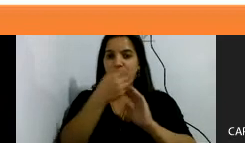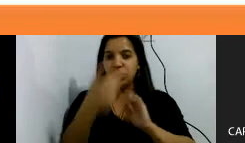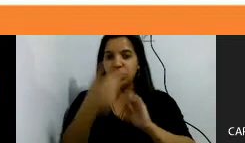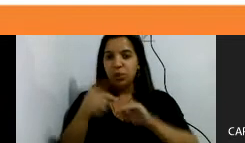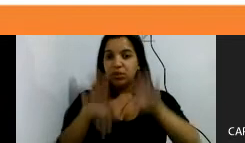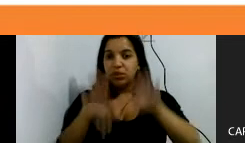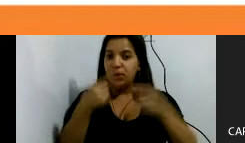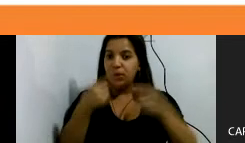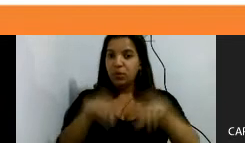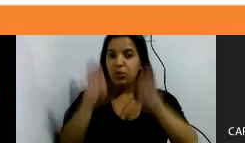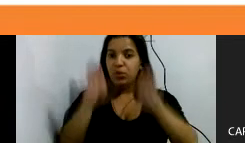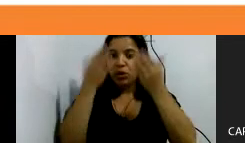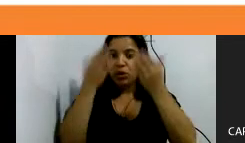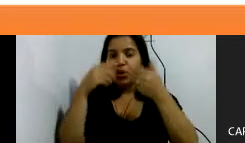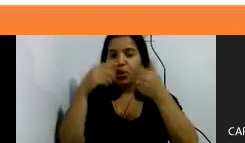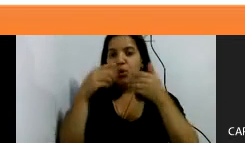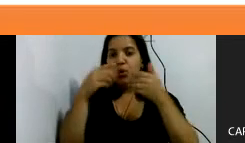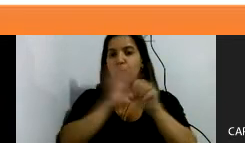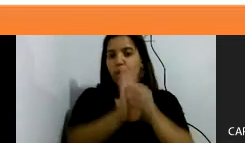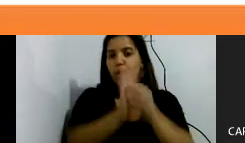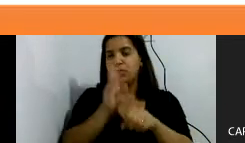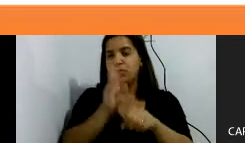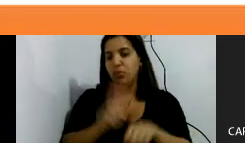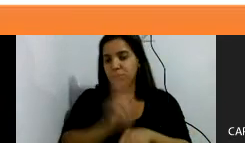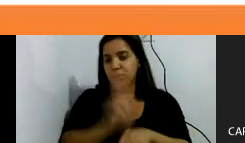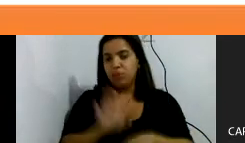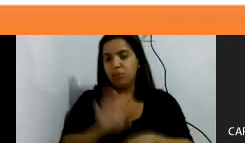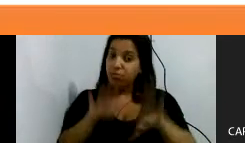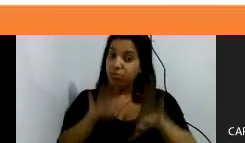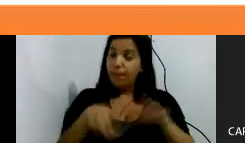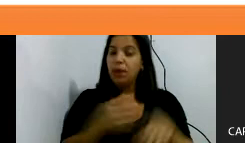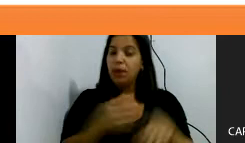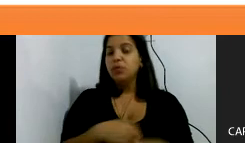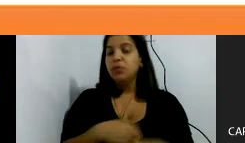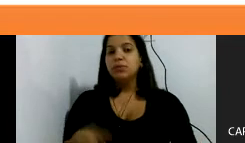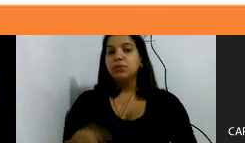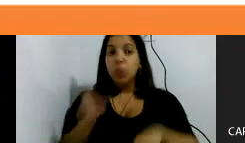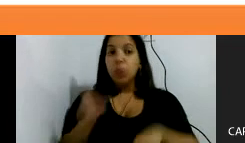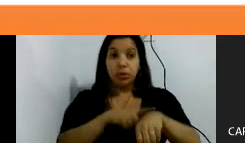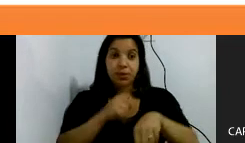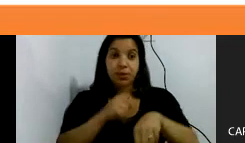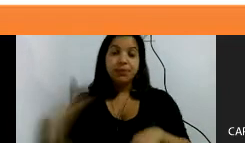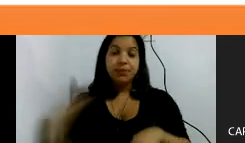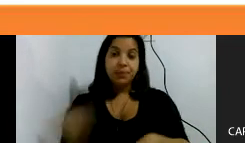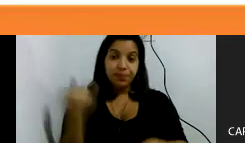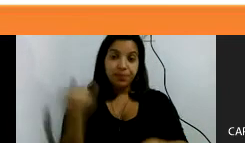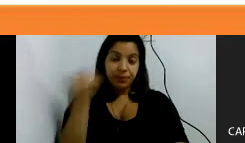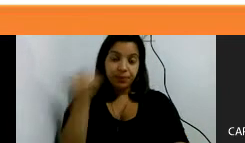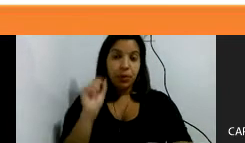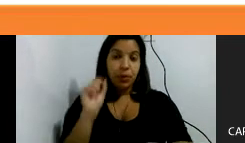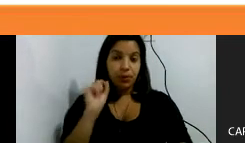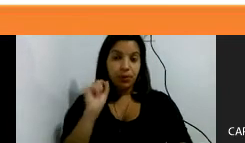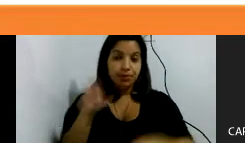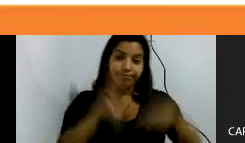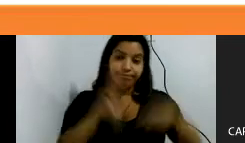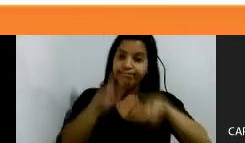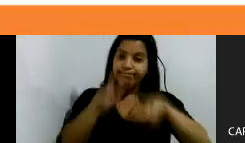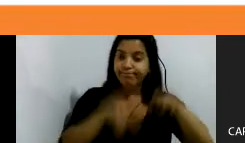do anticoagulante utilizado na bolsa. Então, é muito importante a gente